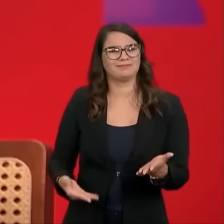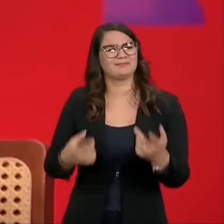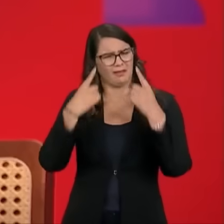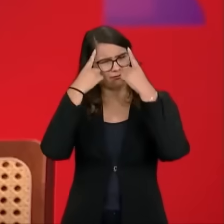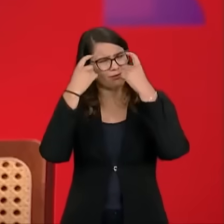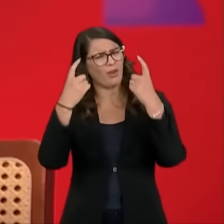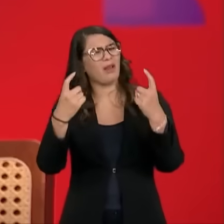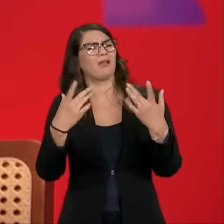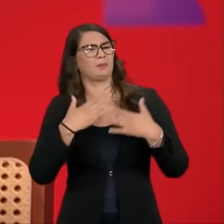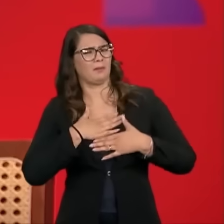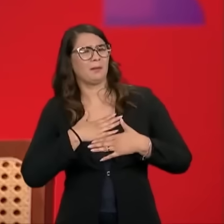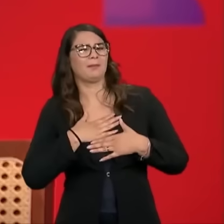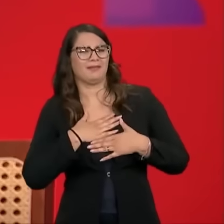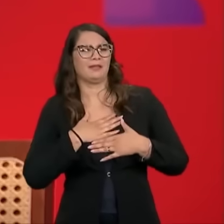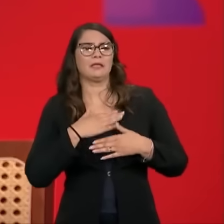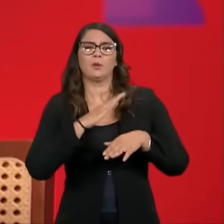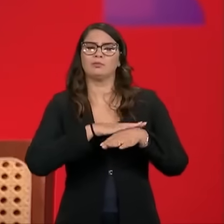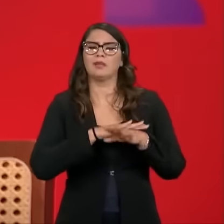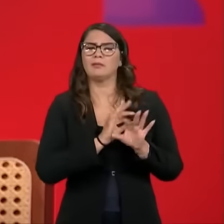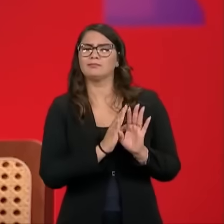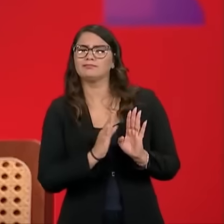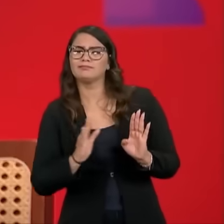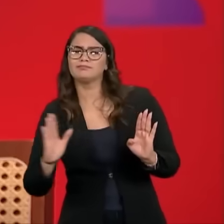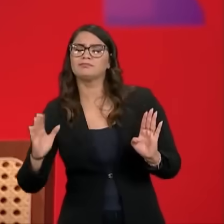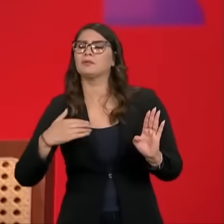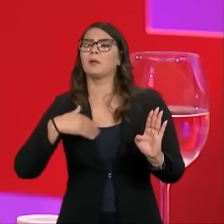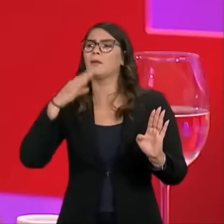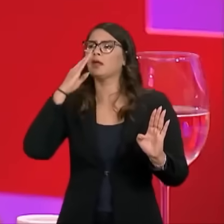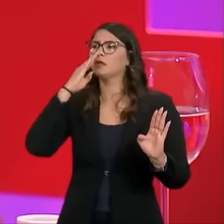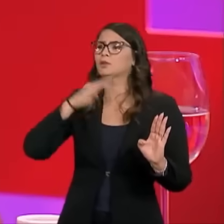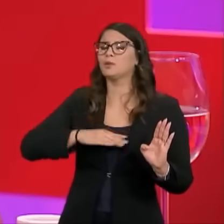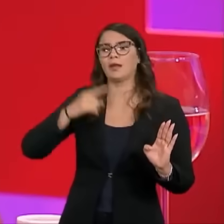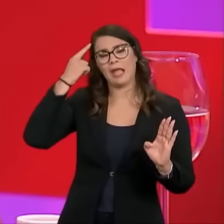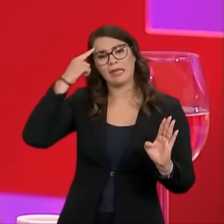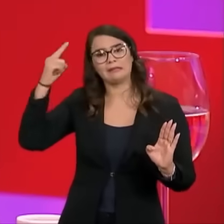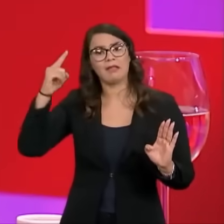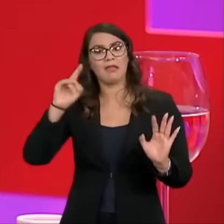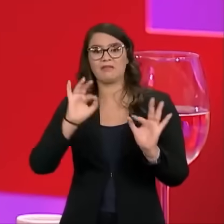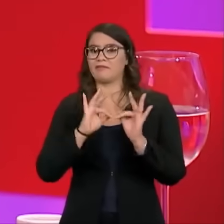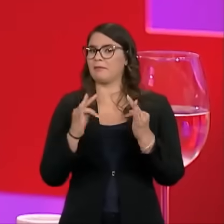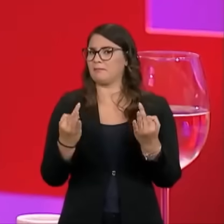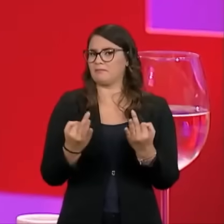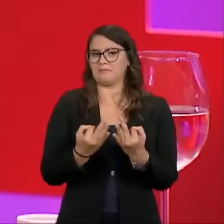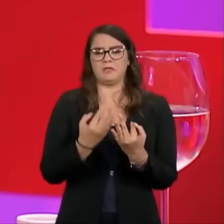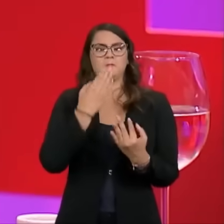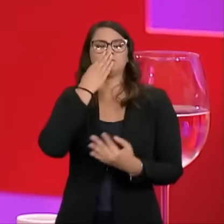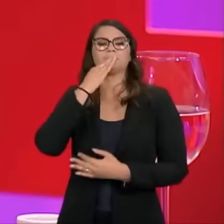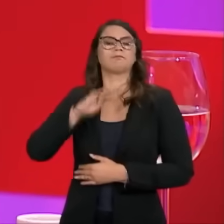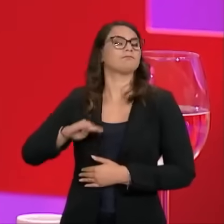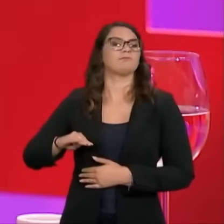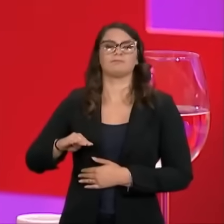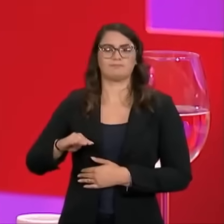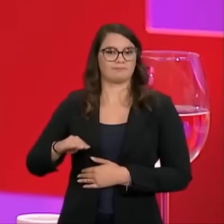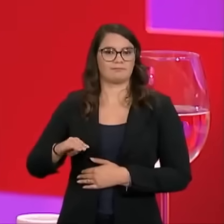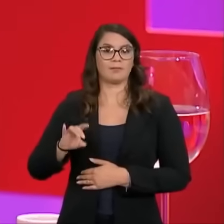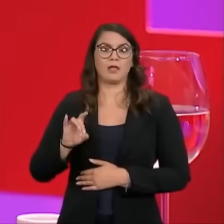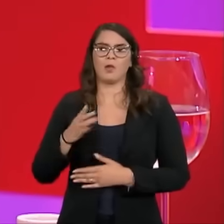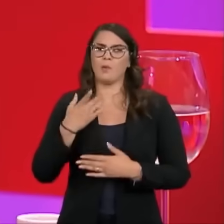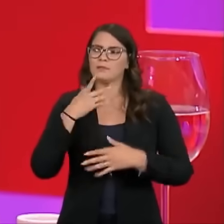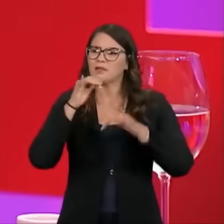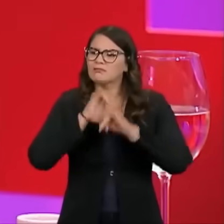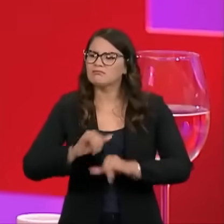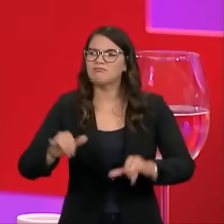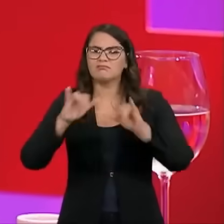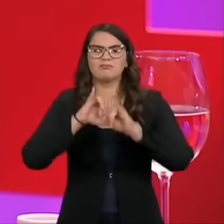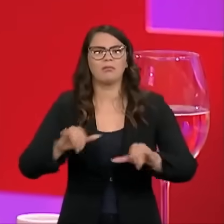tempo eu abdiquei ignorei a a a noção de família assim eu passei a inclusive pregar